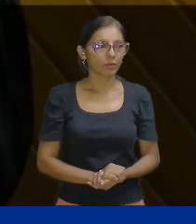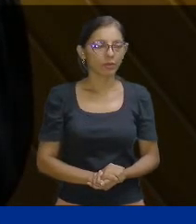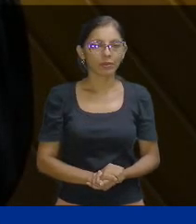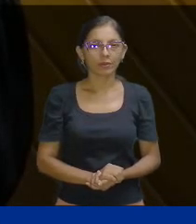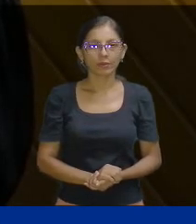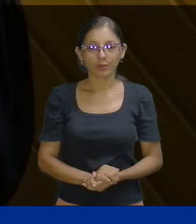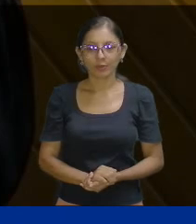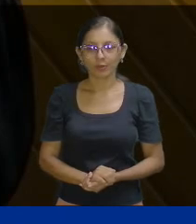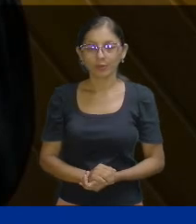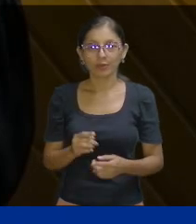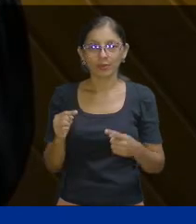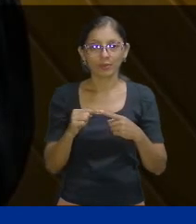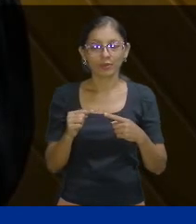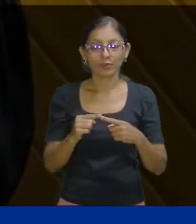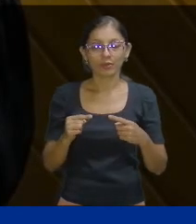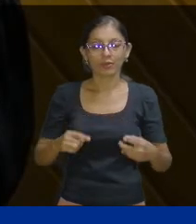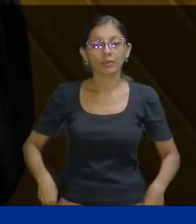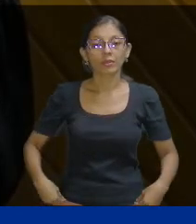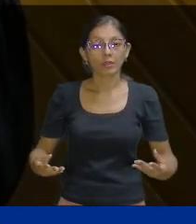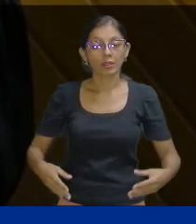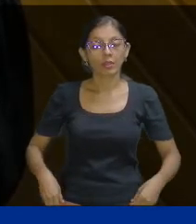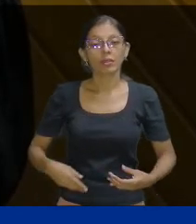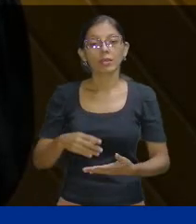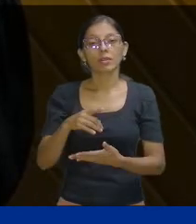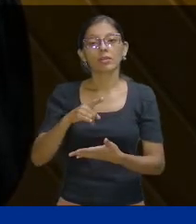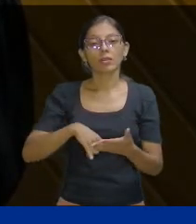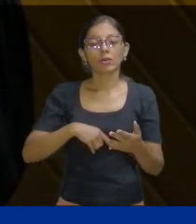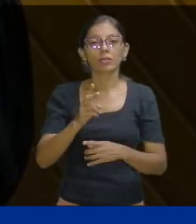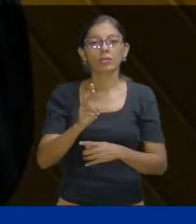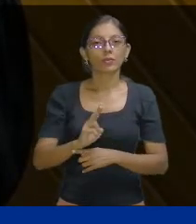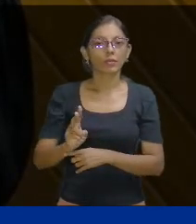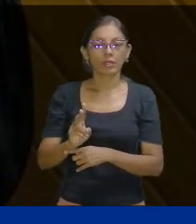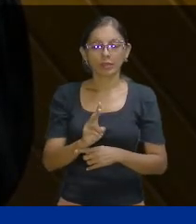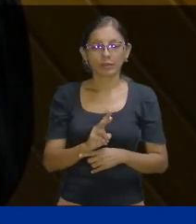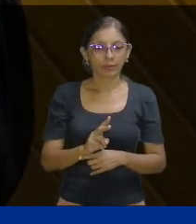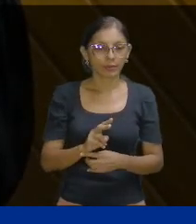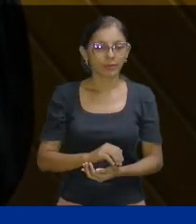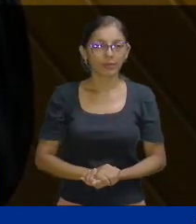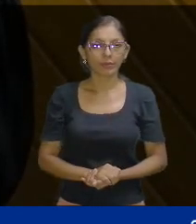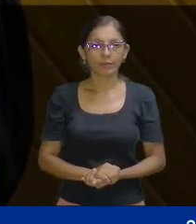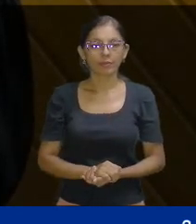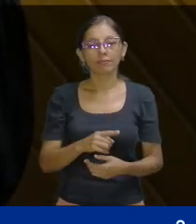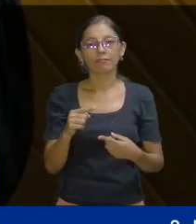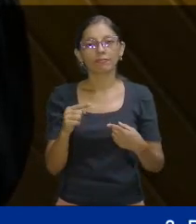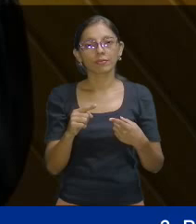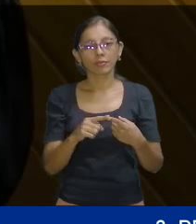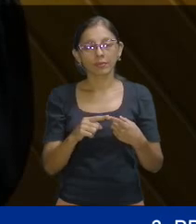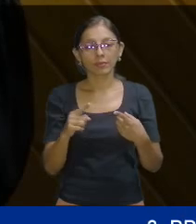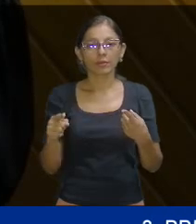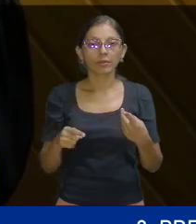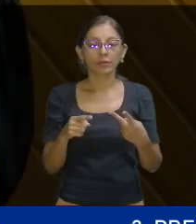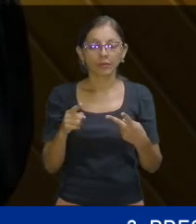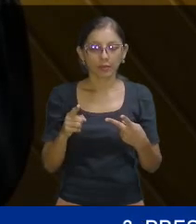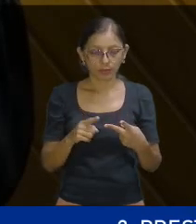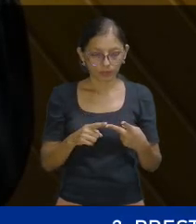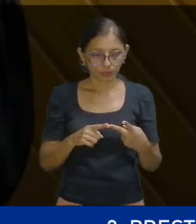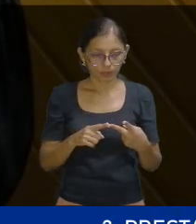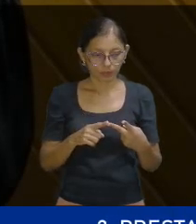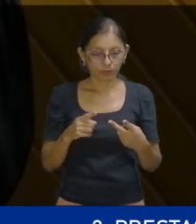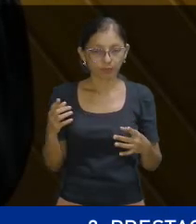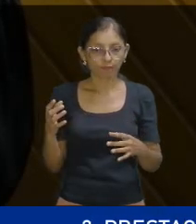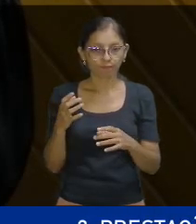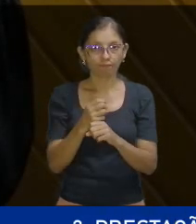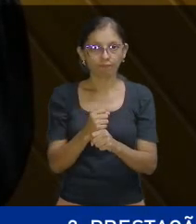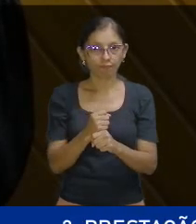5219-277, as despesas constantes nas notas fiscais de número 25799 e 25970, que